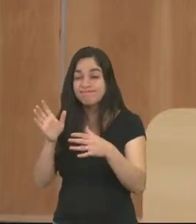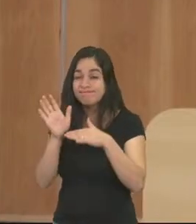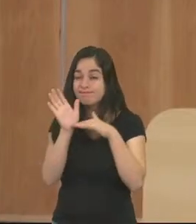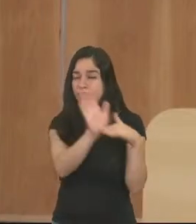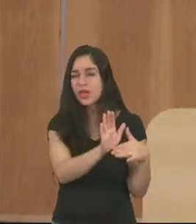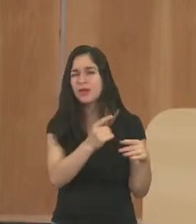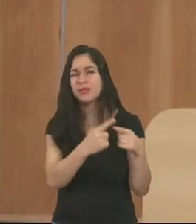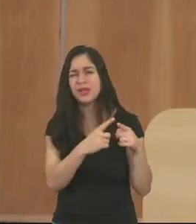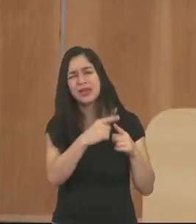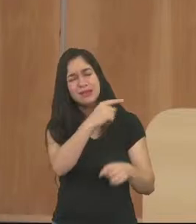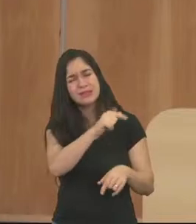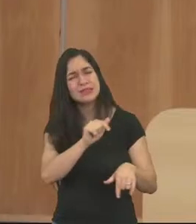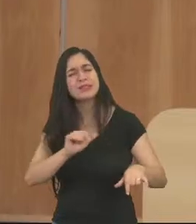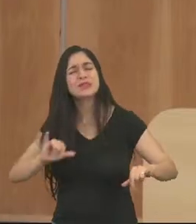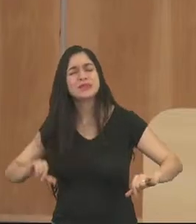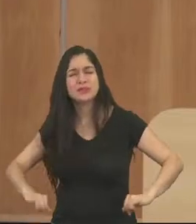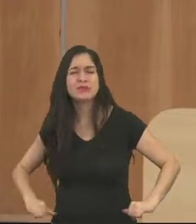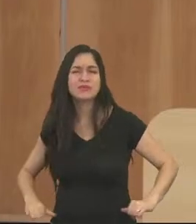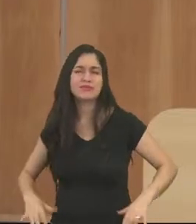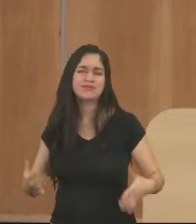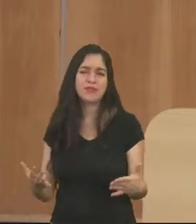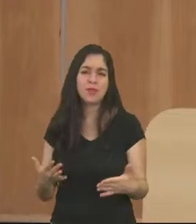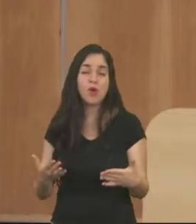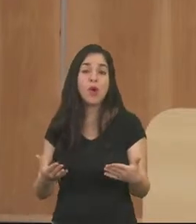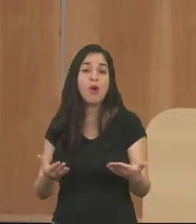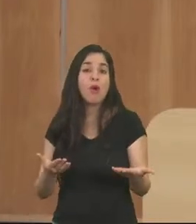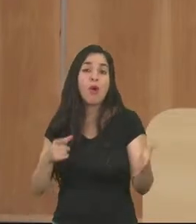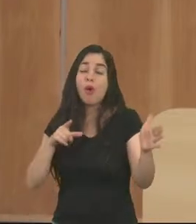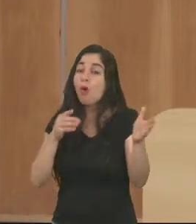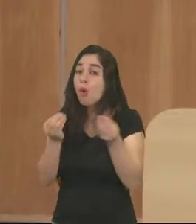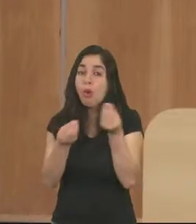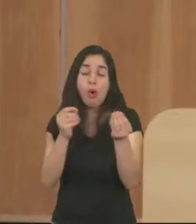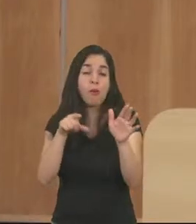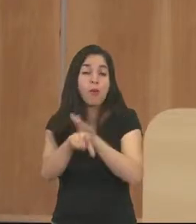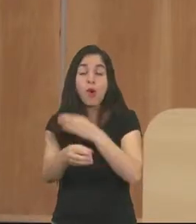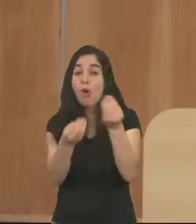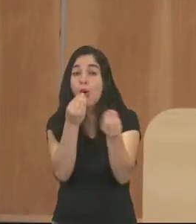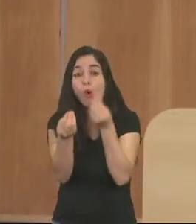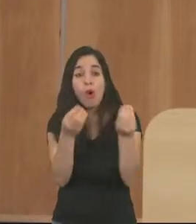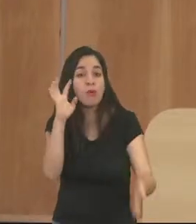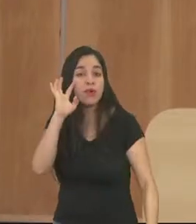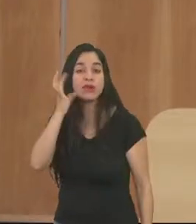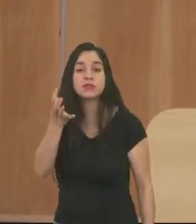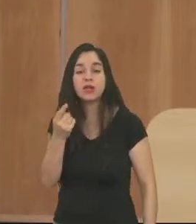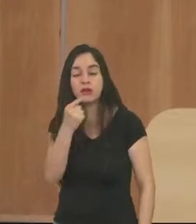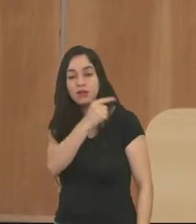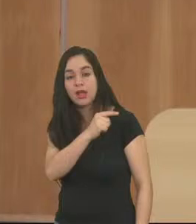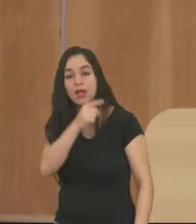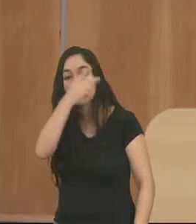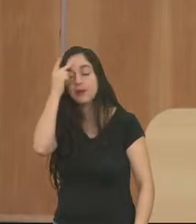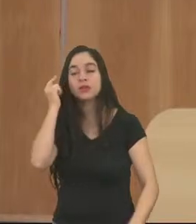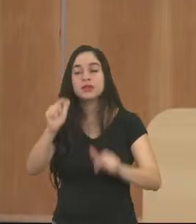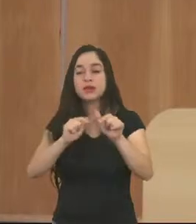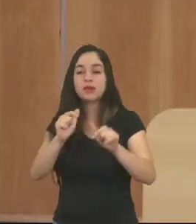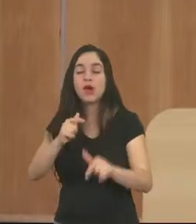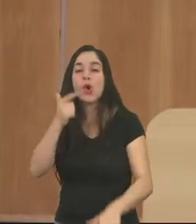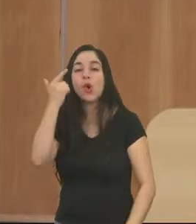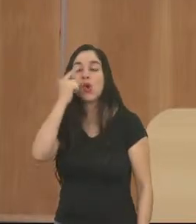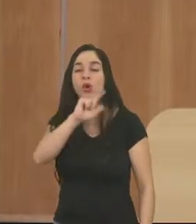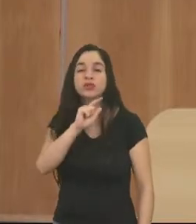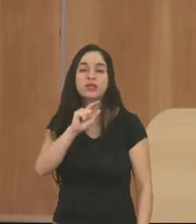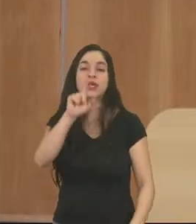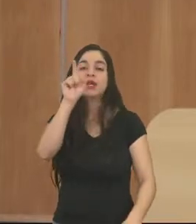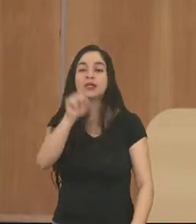situação. O que precisa fazer para os trabalhadores da Avibras terem minimamente a isenção do pagamento das tarifas públicas?